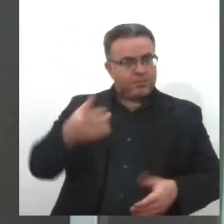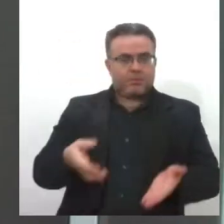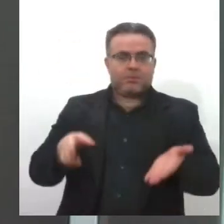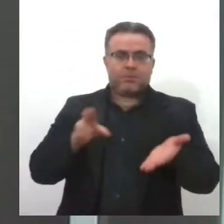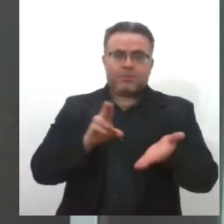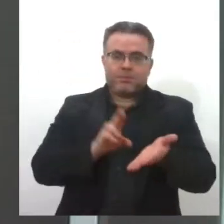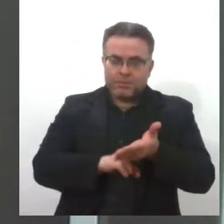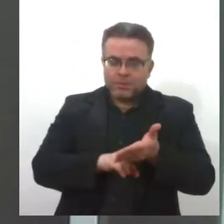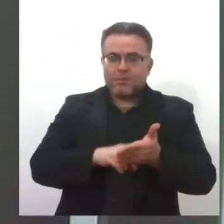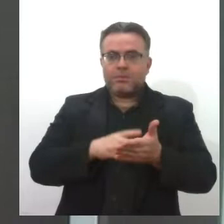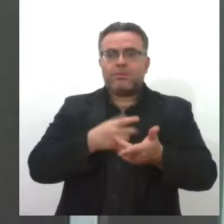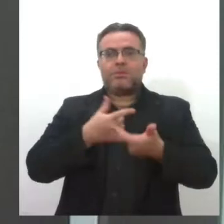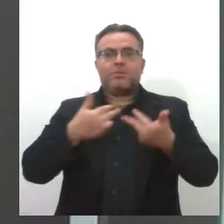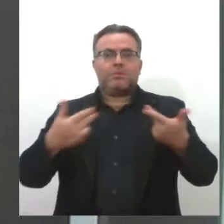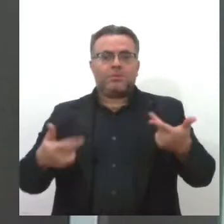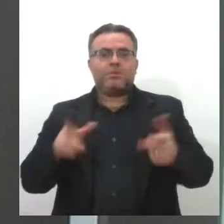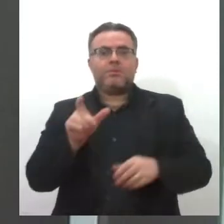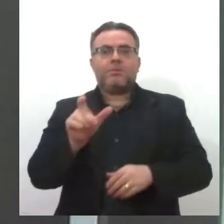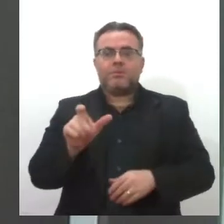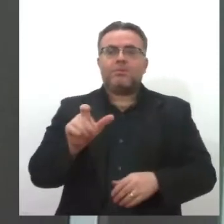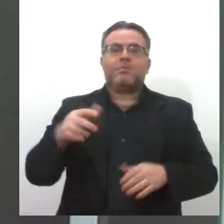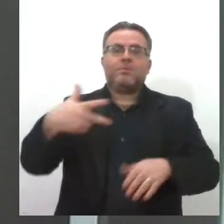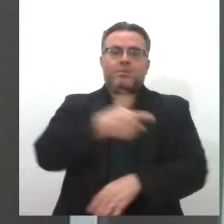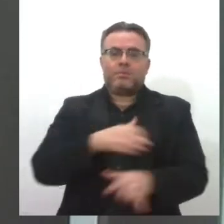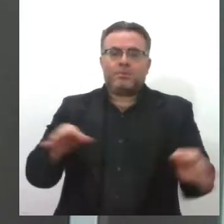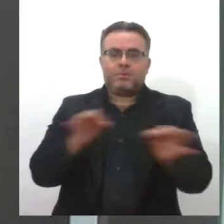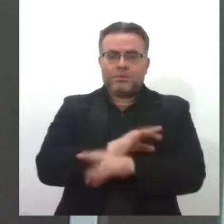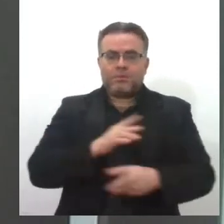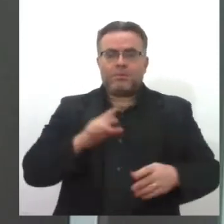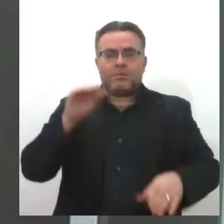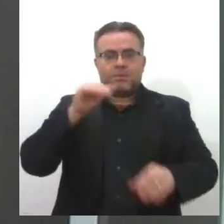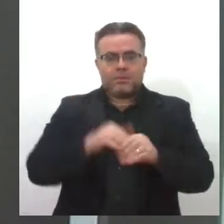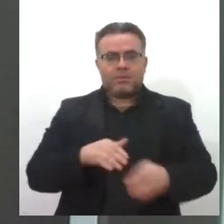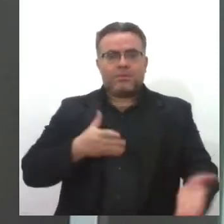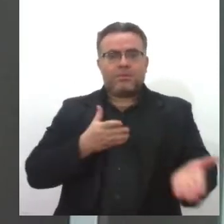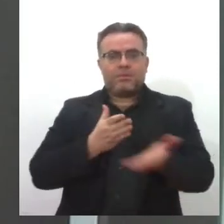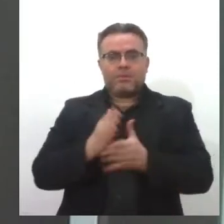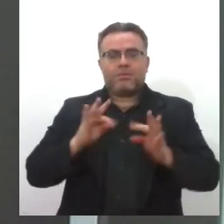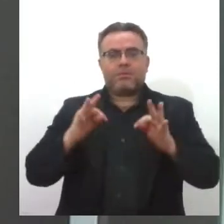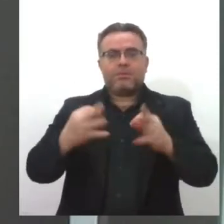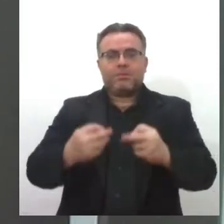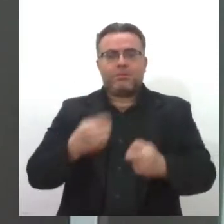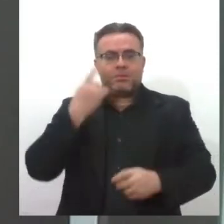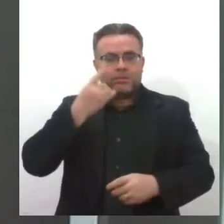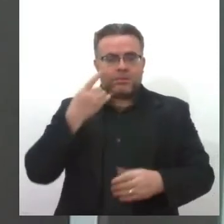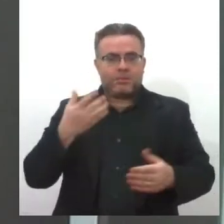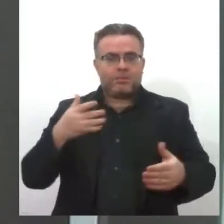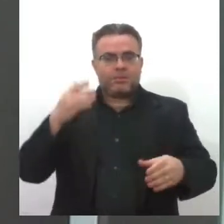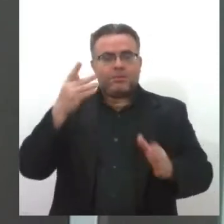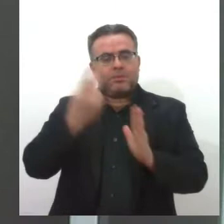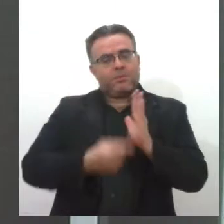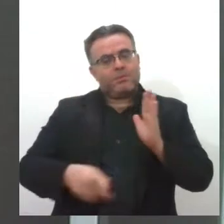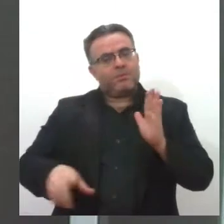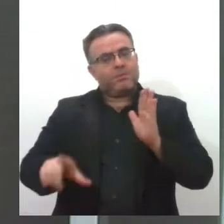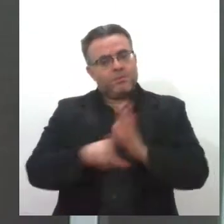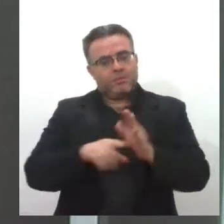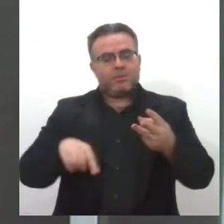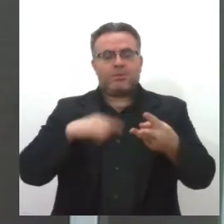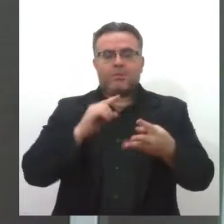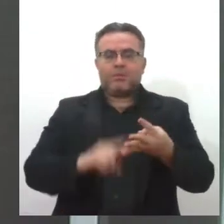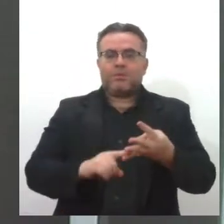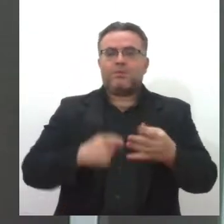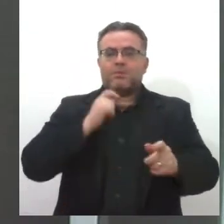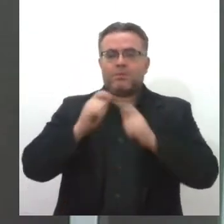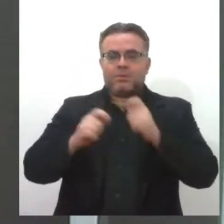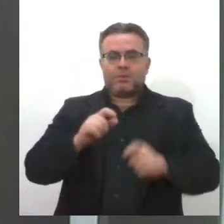Os projetos do Executivo e do Judiciário votados e aprovados pelos deputados. Uma entrevista ao vivo com